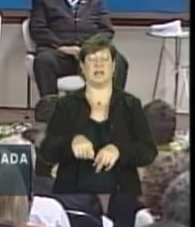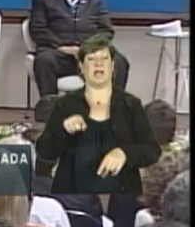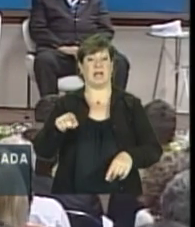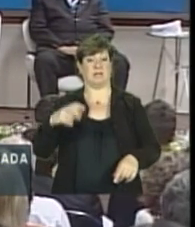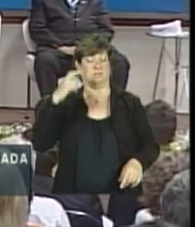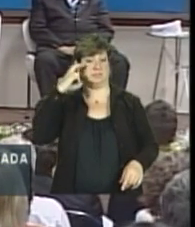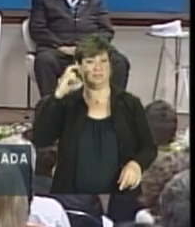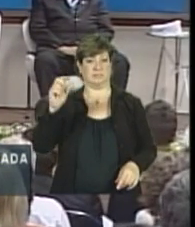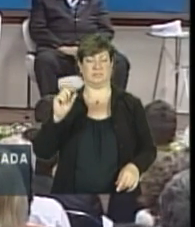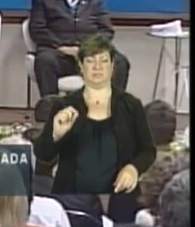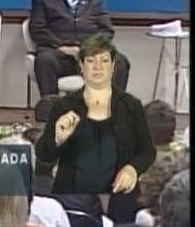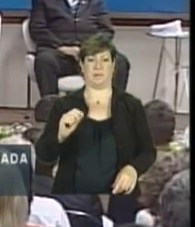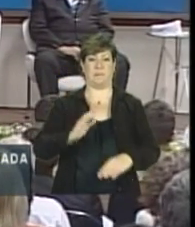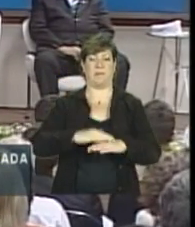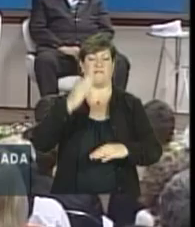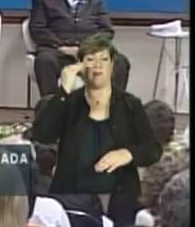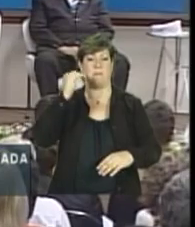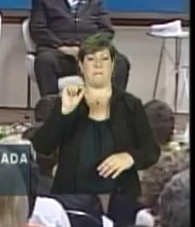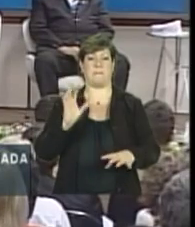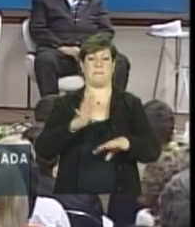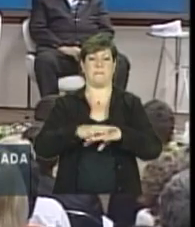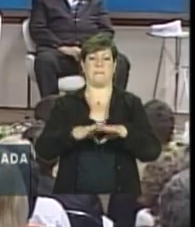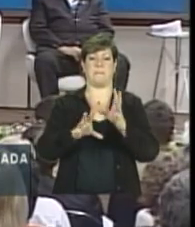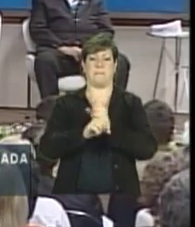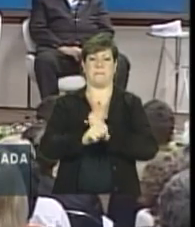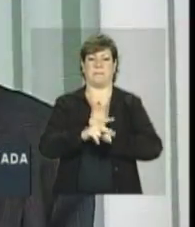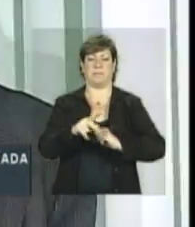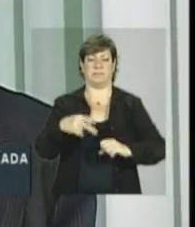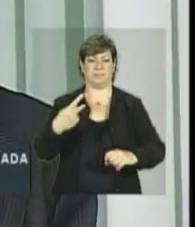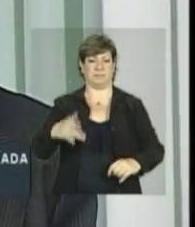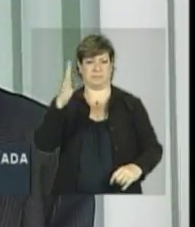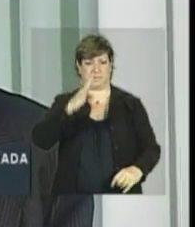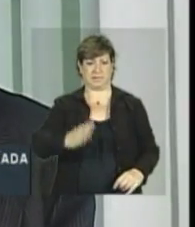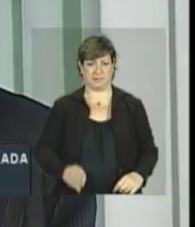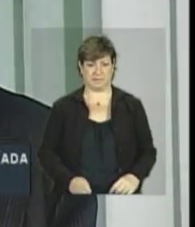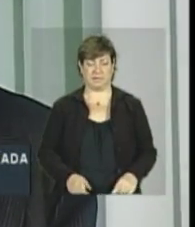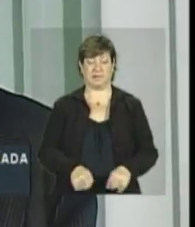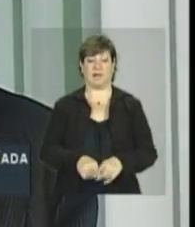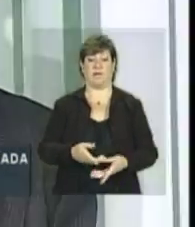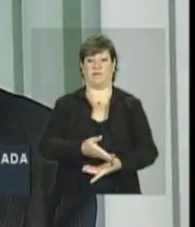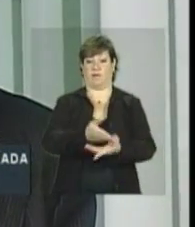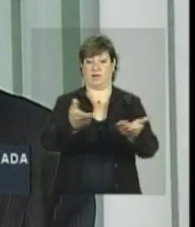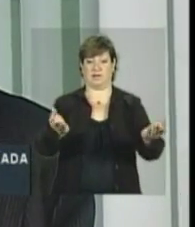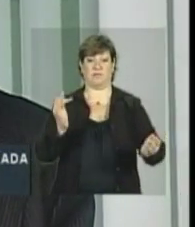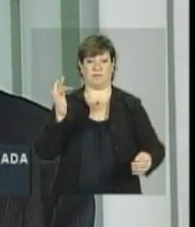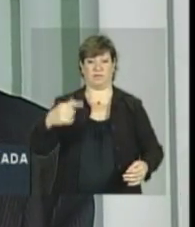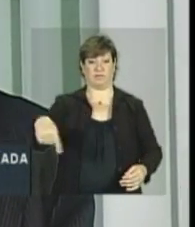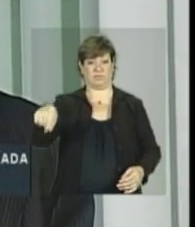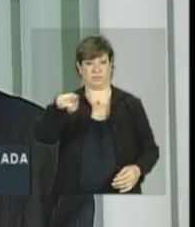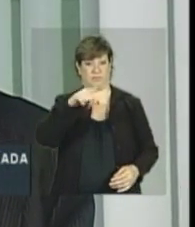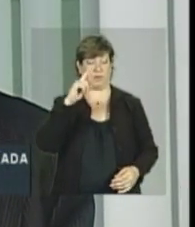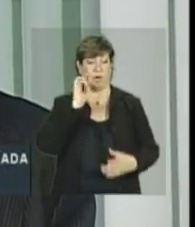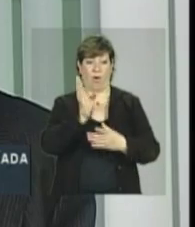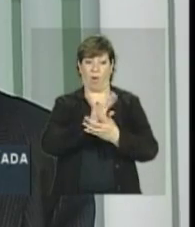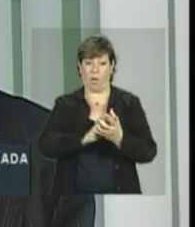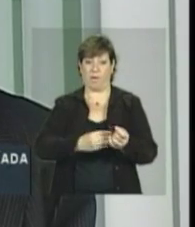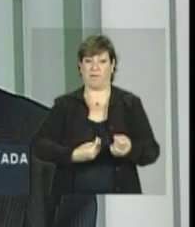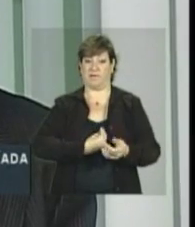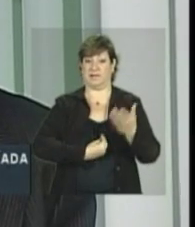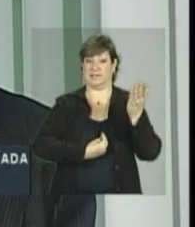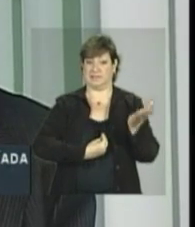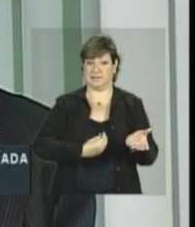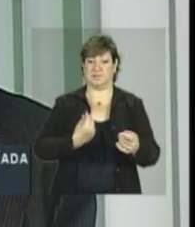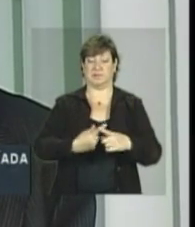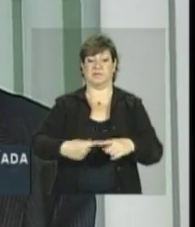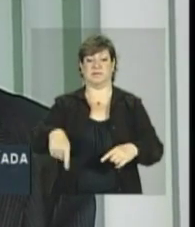mais premiado e renomado do Brasil. Portanto, vocês que têm aí perspectiva de serem grandes matemáticos, olhem a biografia deles para ver